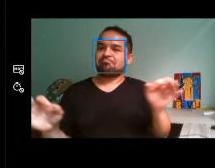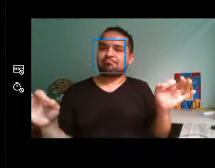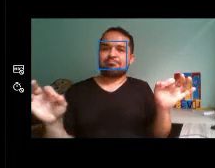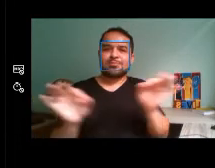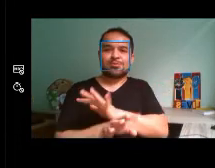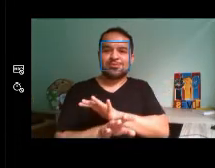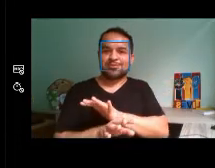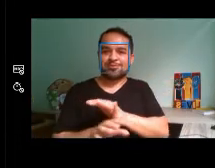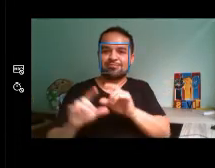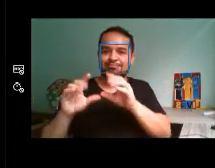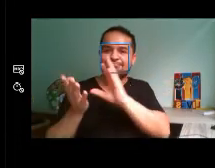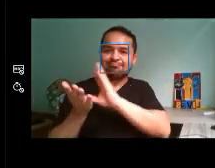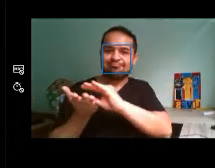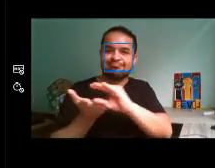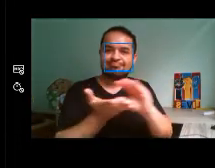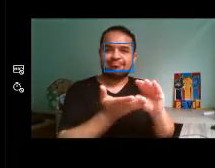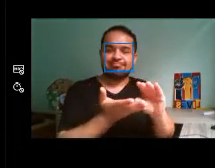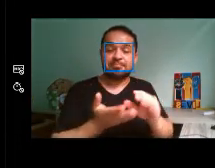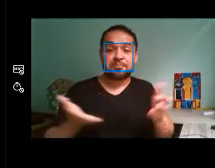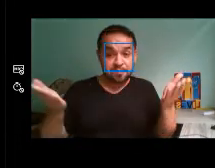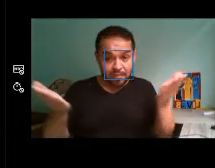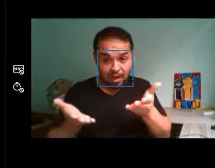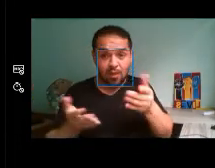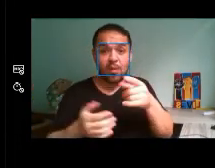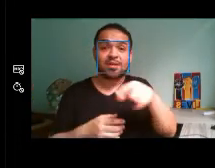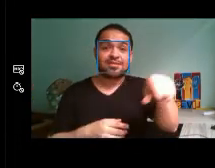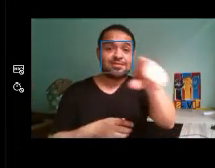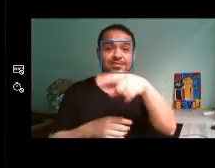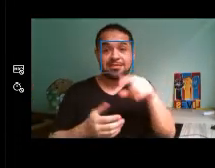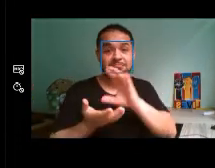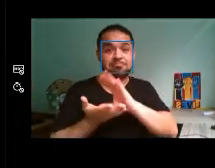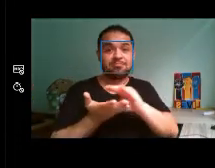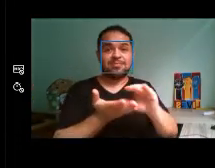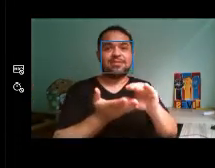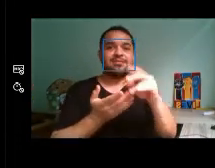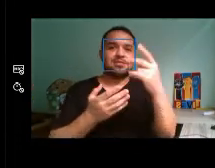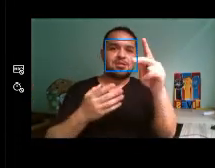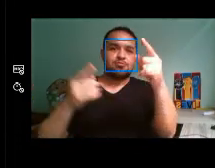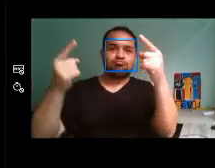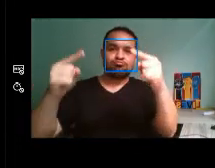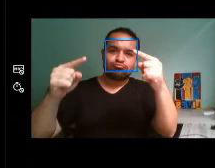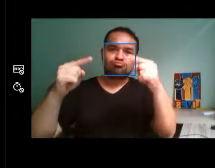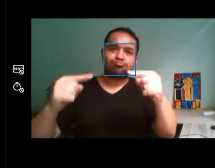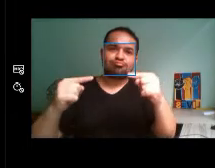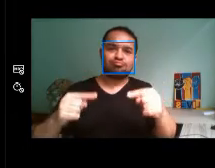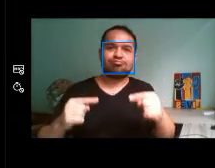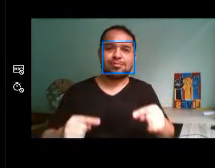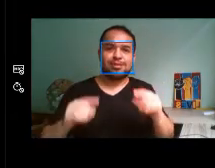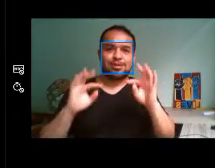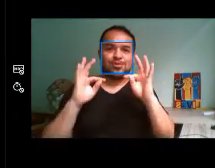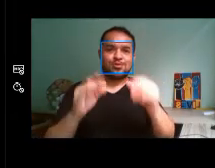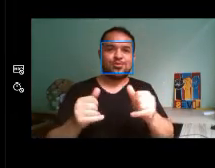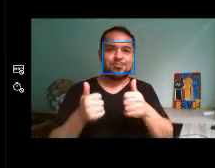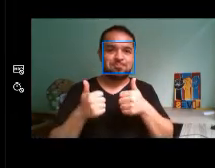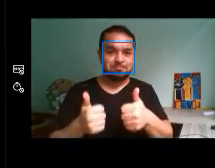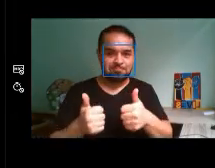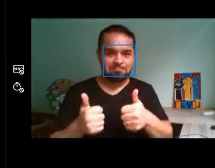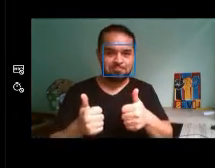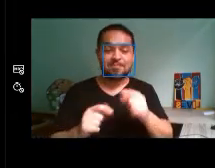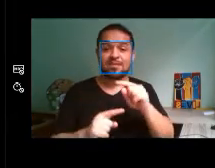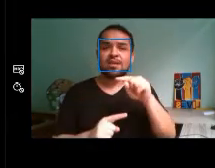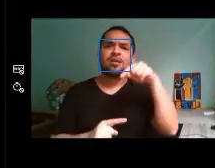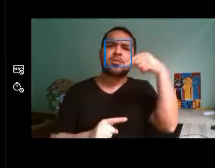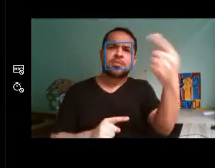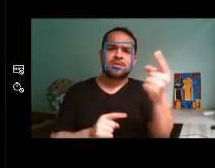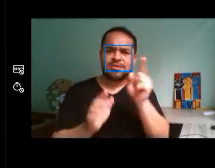Viram só? Pronto, agora eu acabei a minha transcrição. Vocês vão fazer as transcrições então e